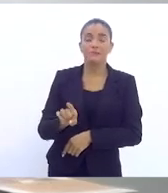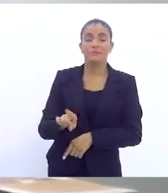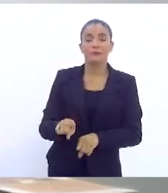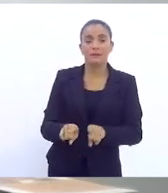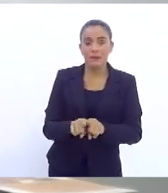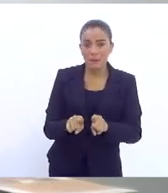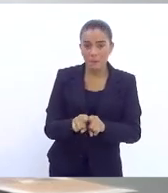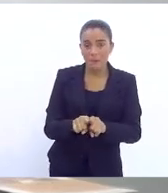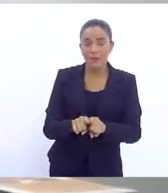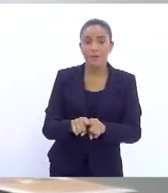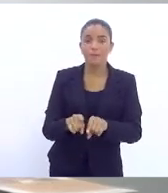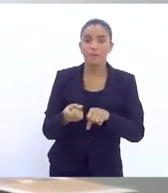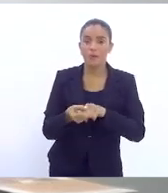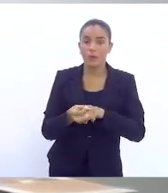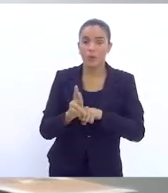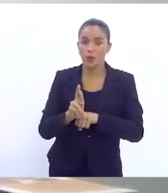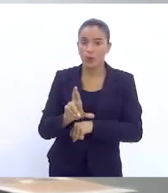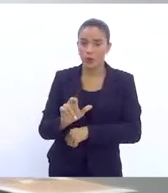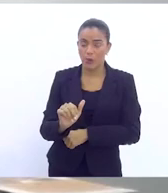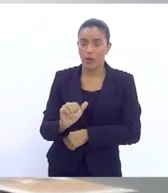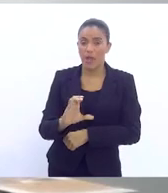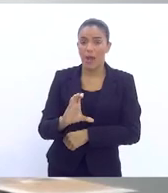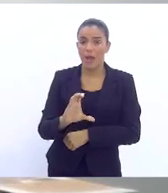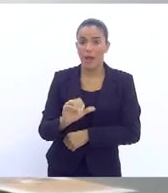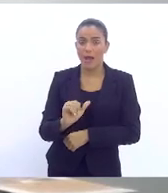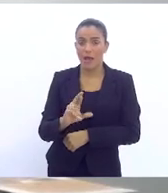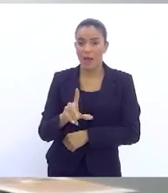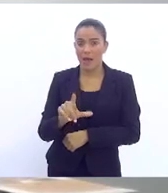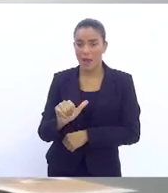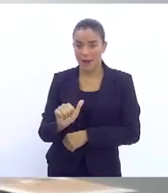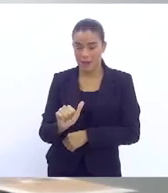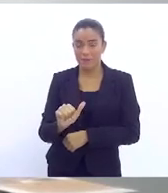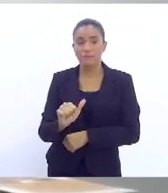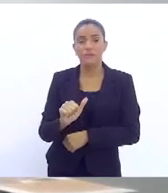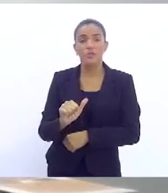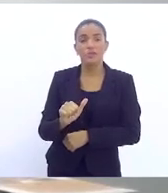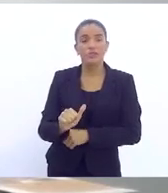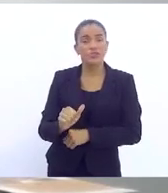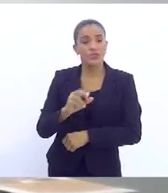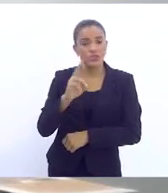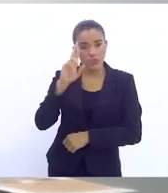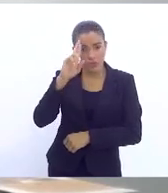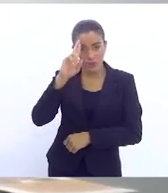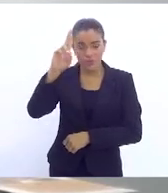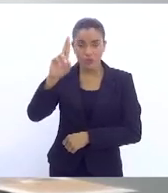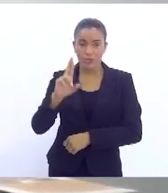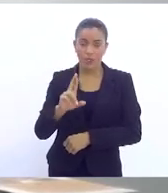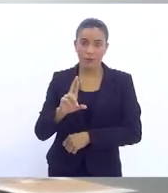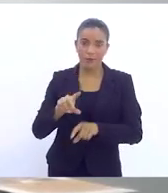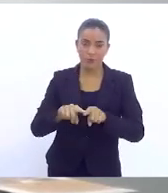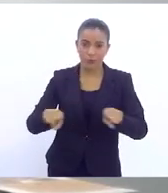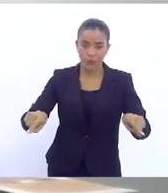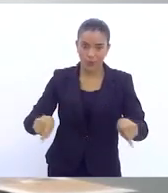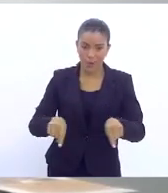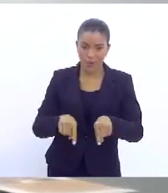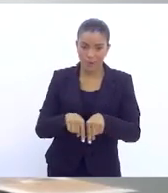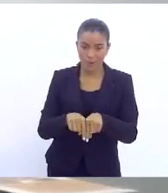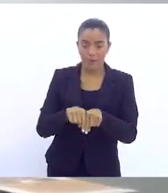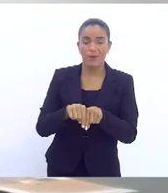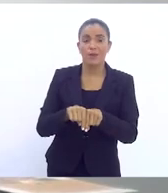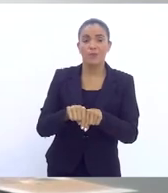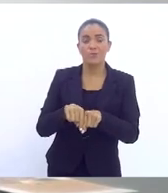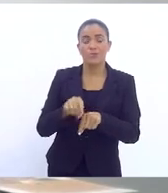da Dra Carla Sandriane chefe de gabinete do Instituto Estadual de Engenharia